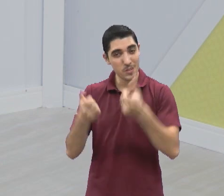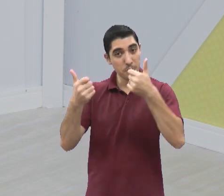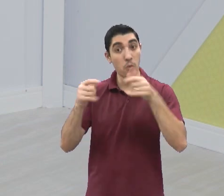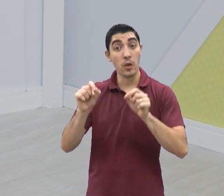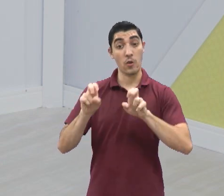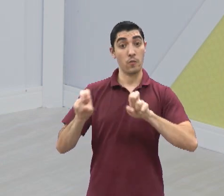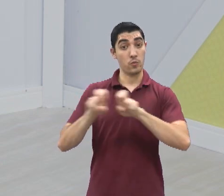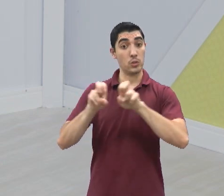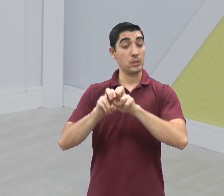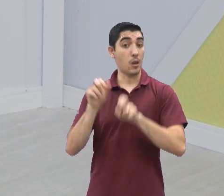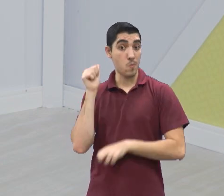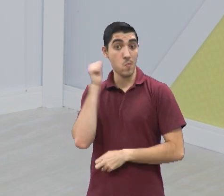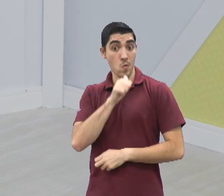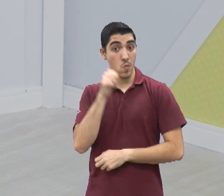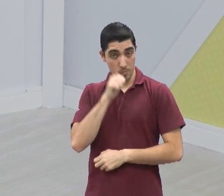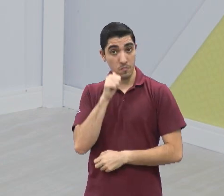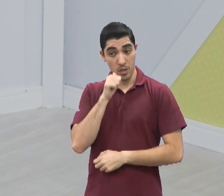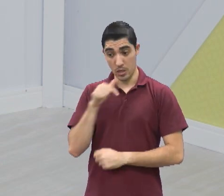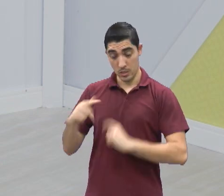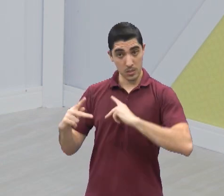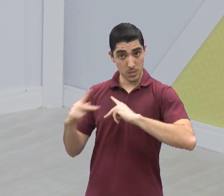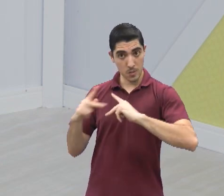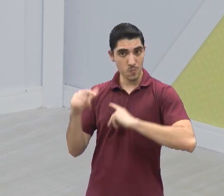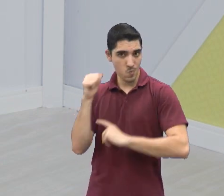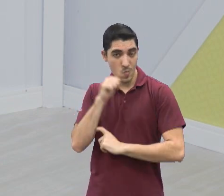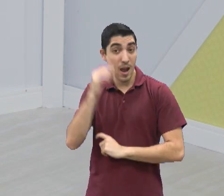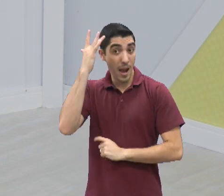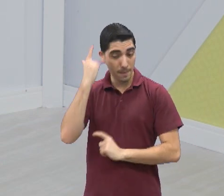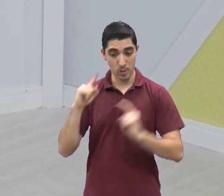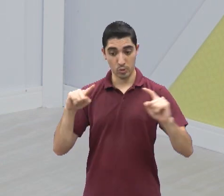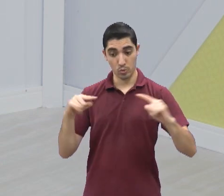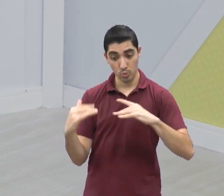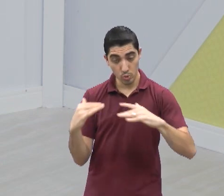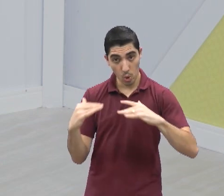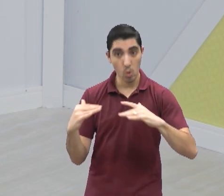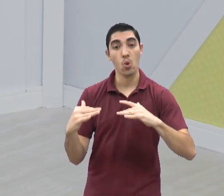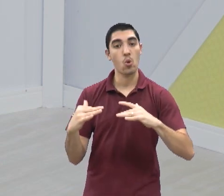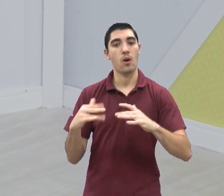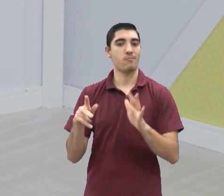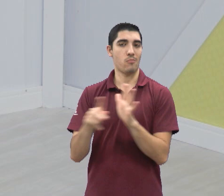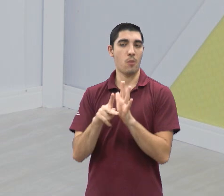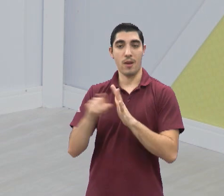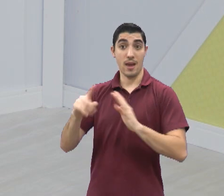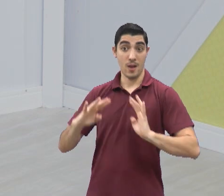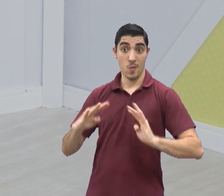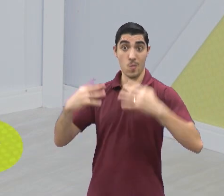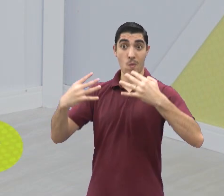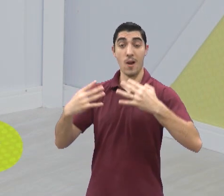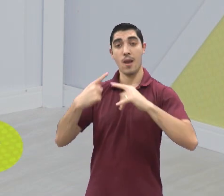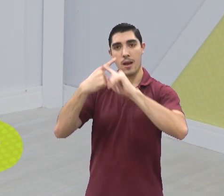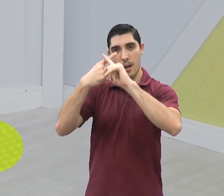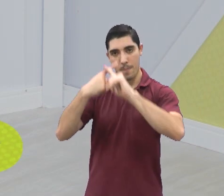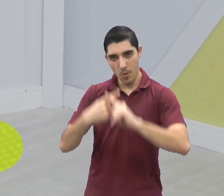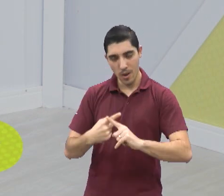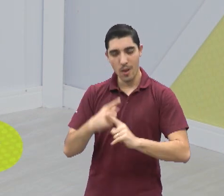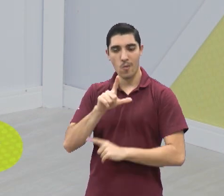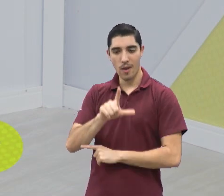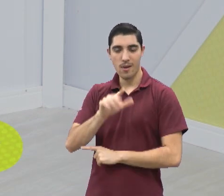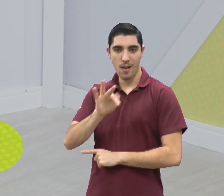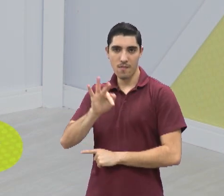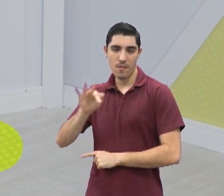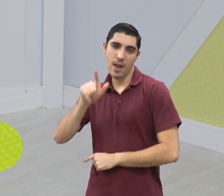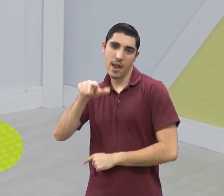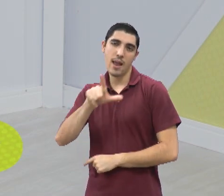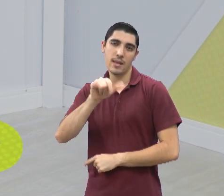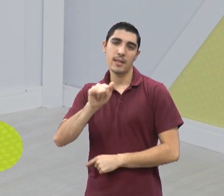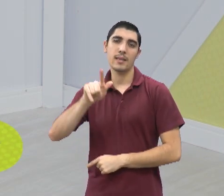futsal feminino. A máquina amarela entra em quadra amanhã pelo jogo de ida das quartas de final da LFF, que é a Liga Feminina